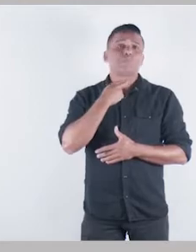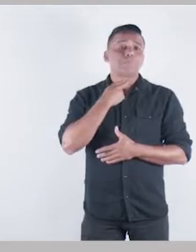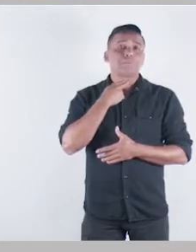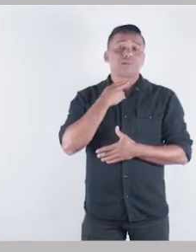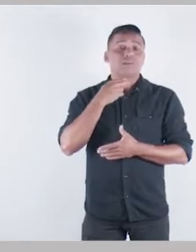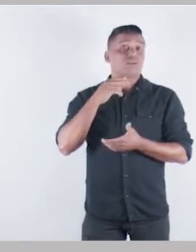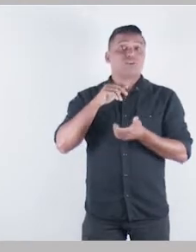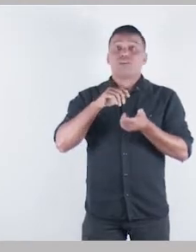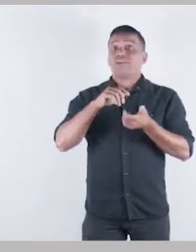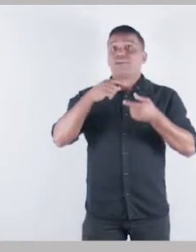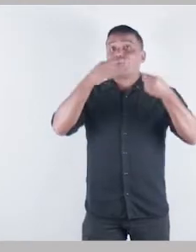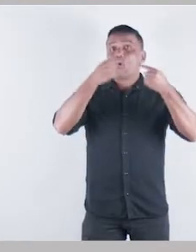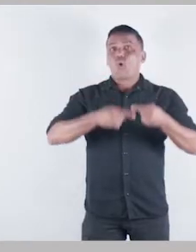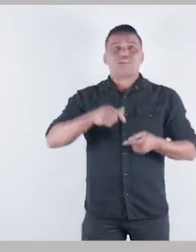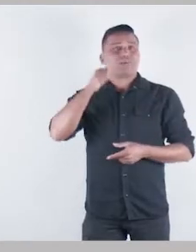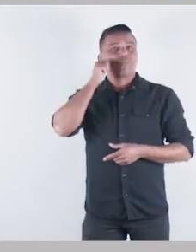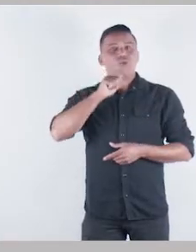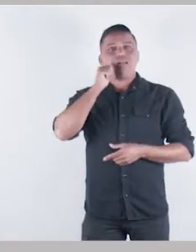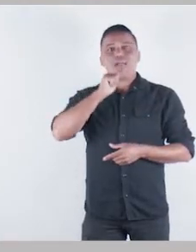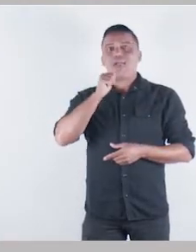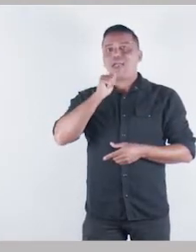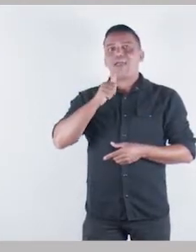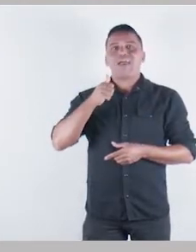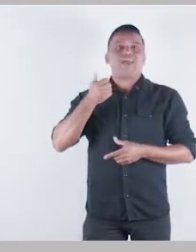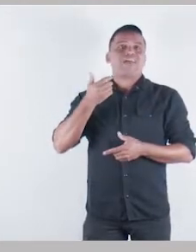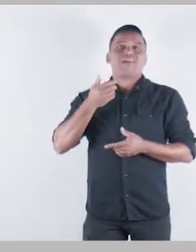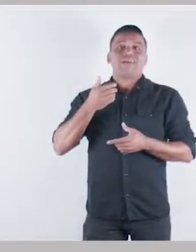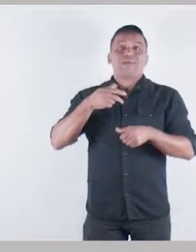de mulheres, contra o trabalho infantil.